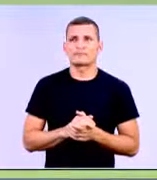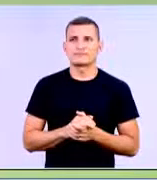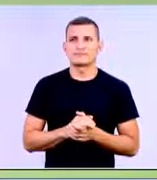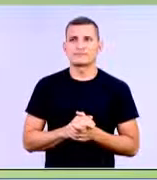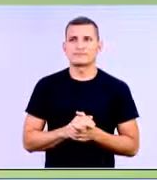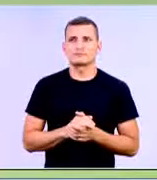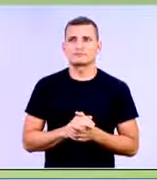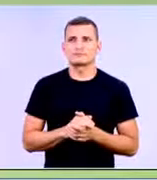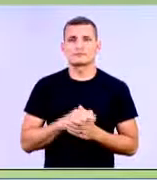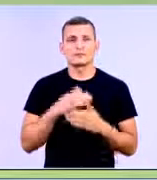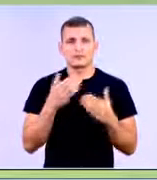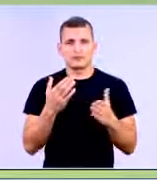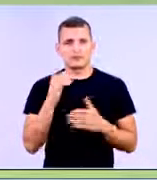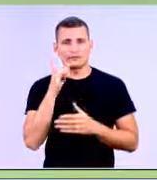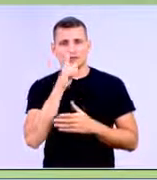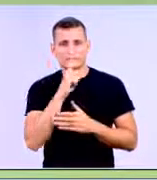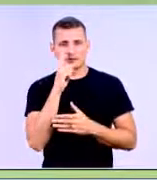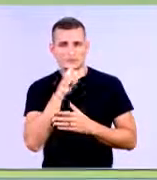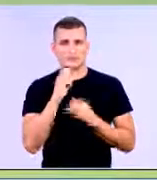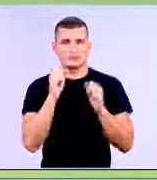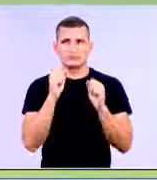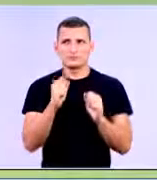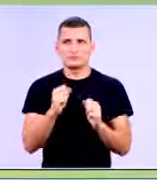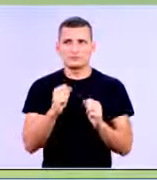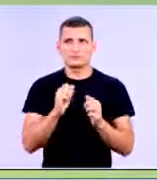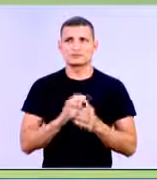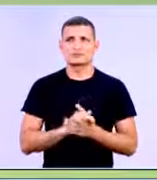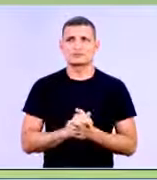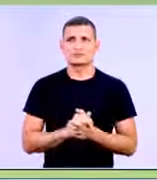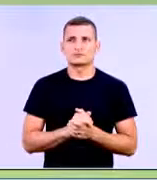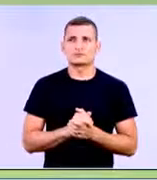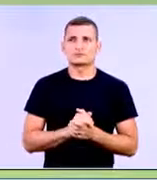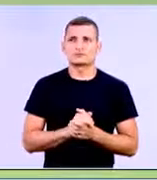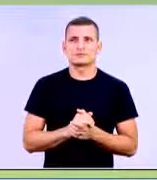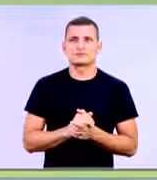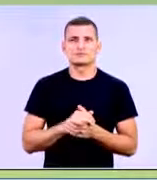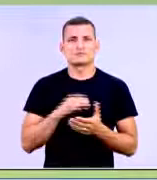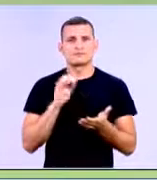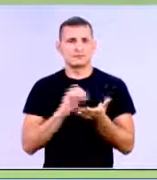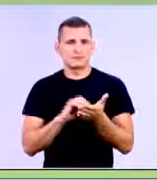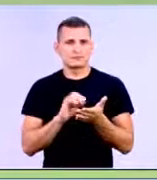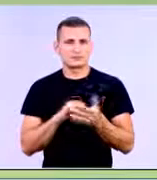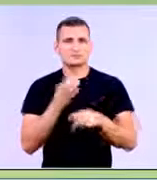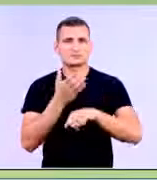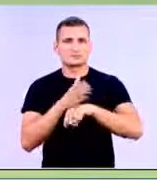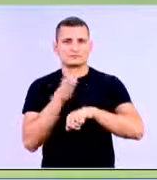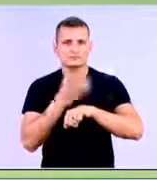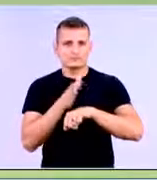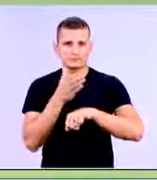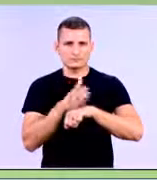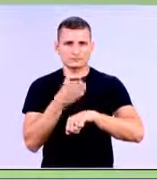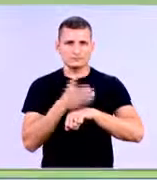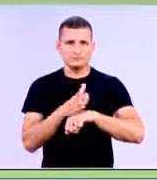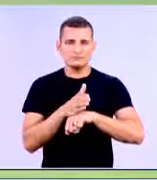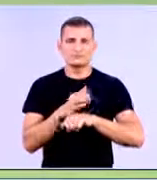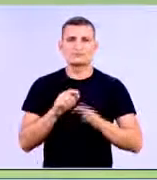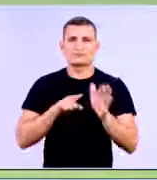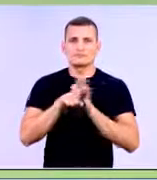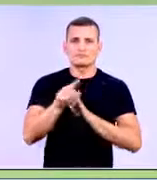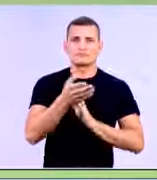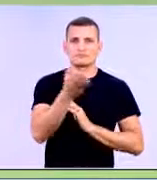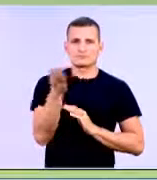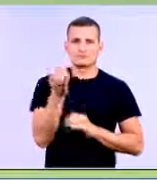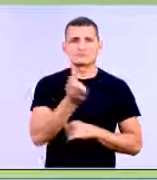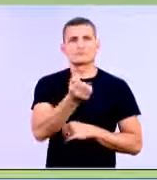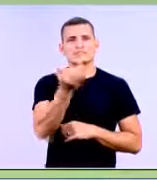aí, essas falhas, elas podem ser decorrentes de falta de treinamento. Pergunto aos senhores, quantos